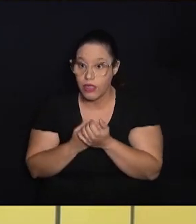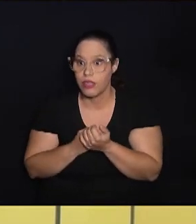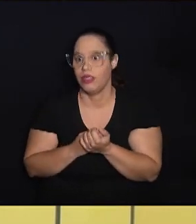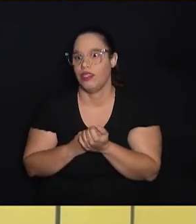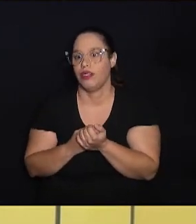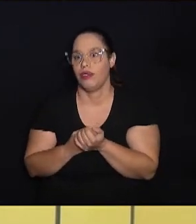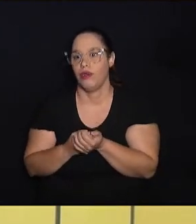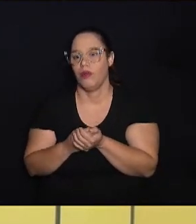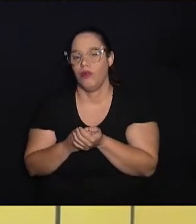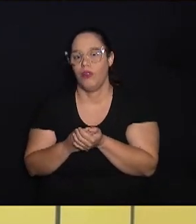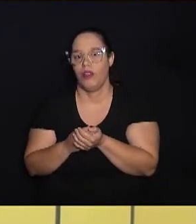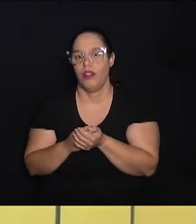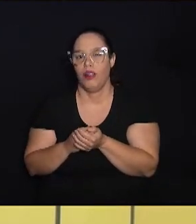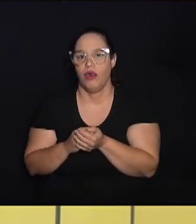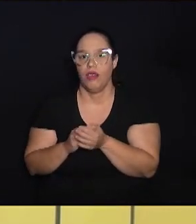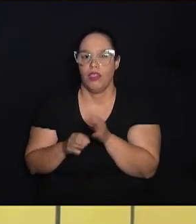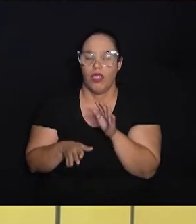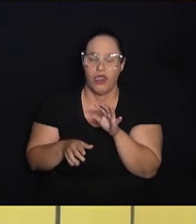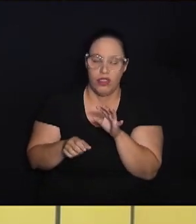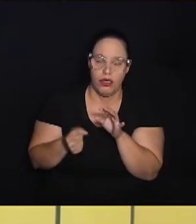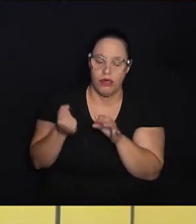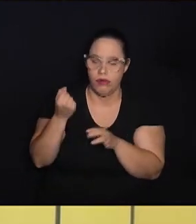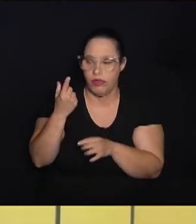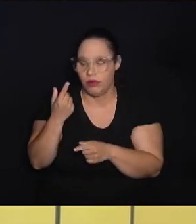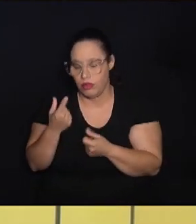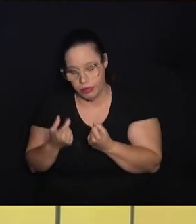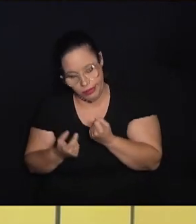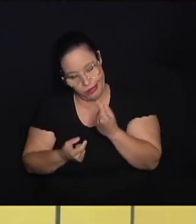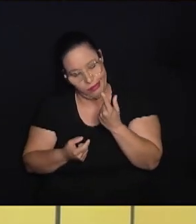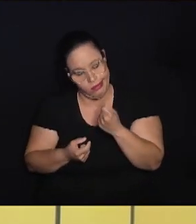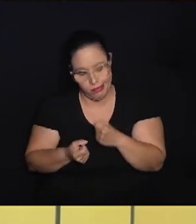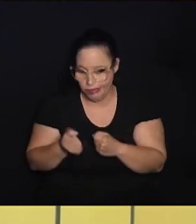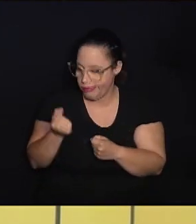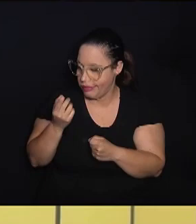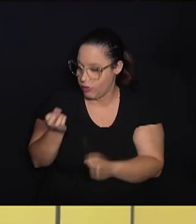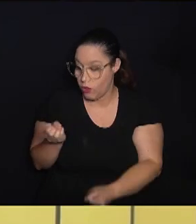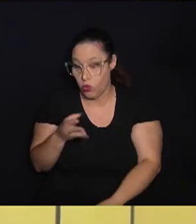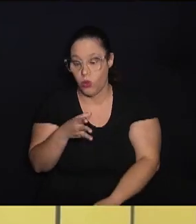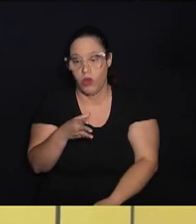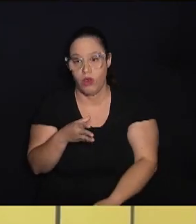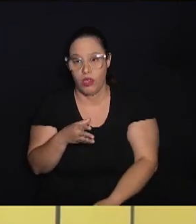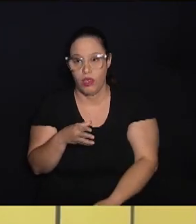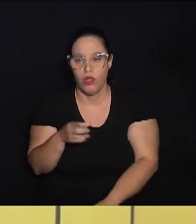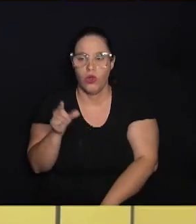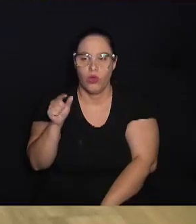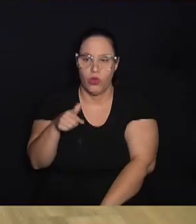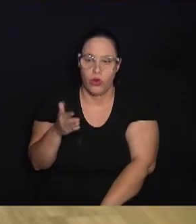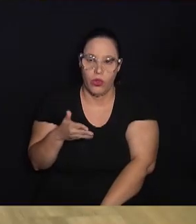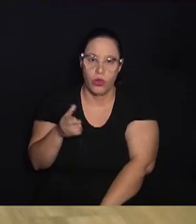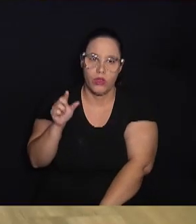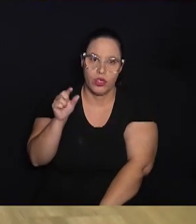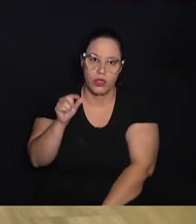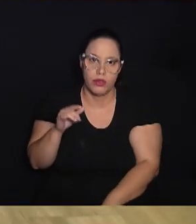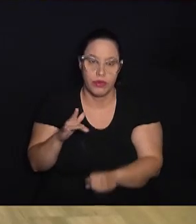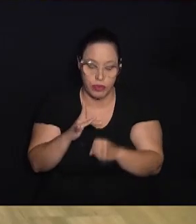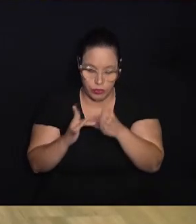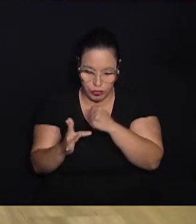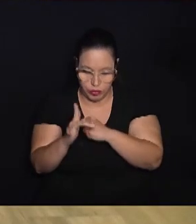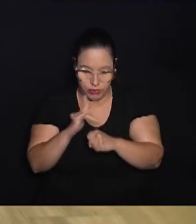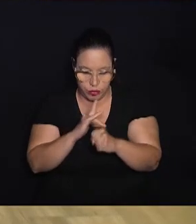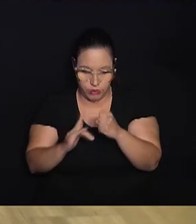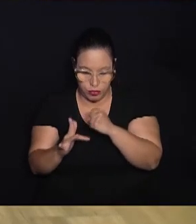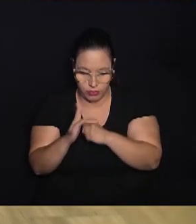quiser E aí de vez em quando dá uma inspiração lá eu coloco alguma coisa nova também mas hoje muito menos é as mídias conseguindo